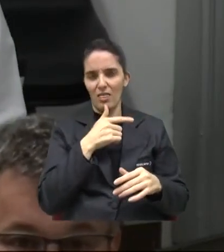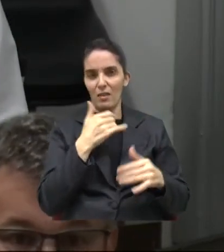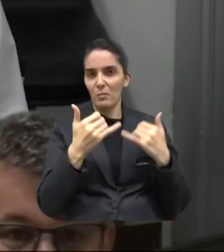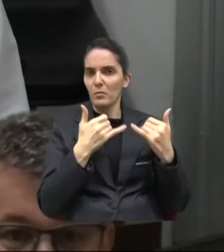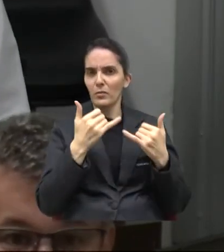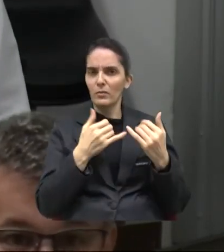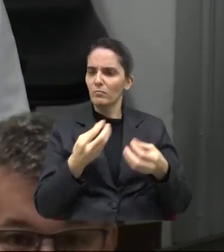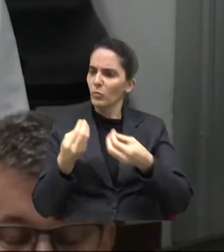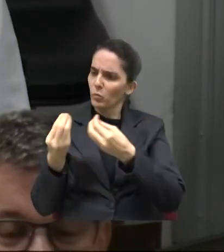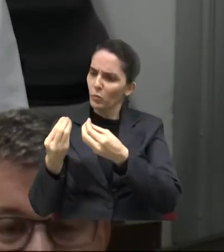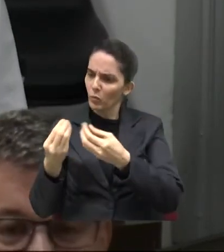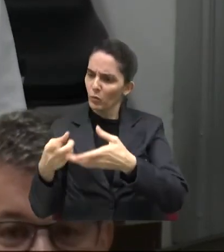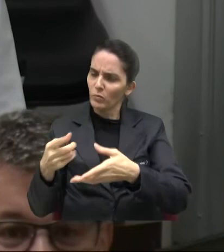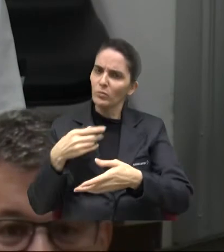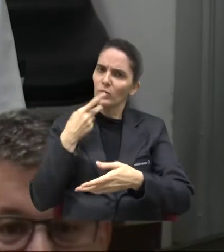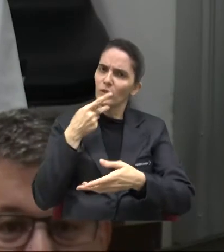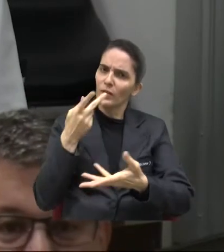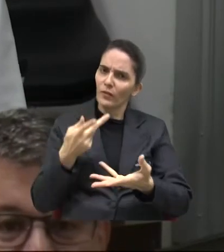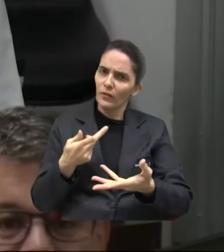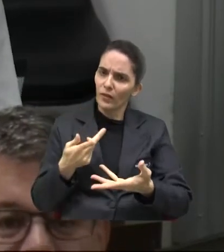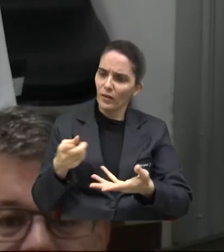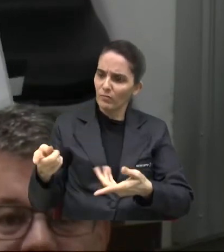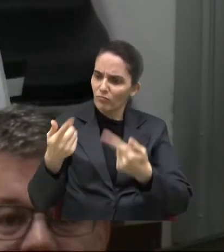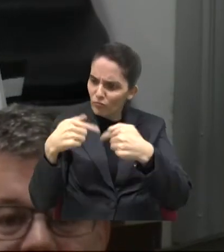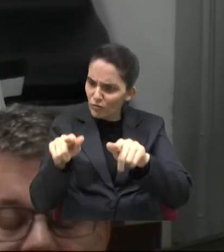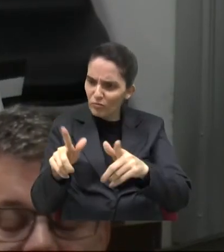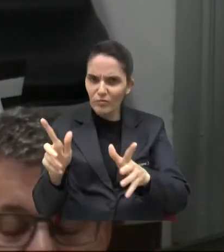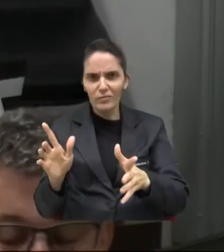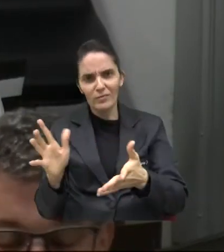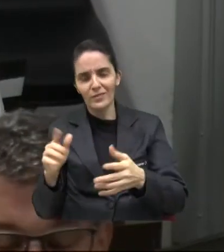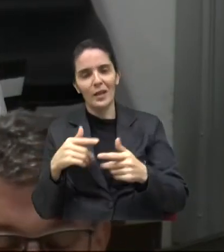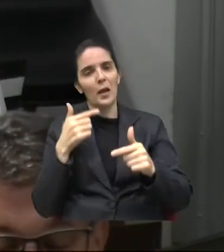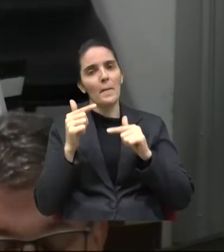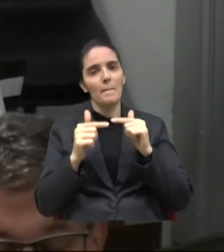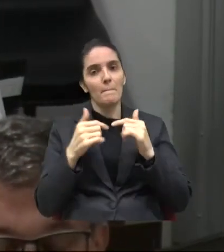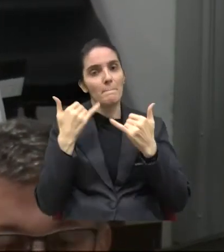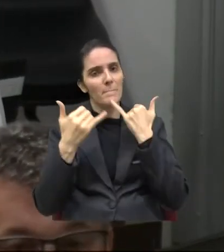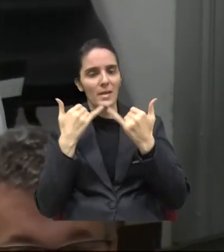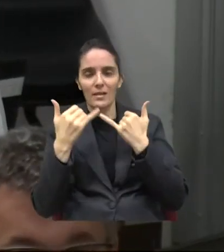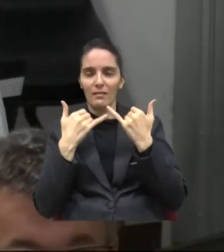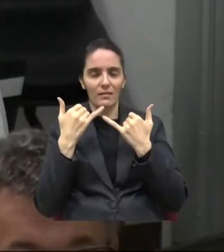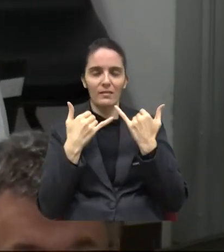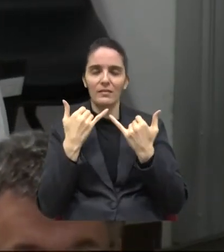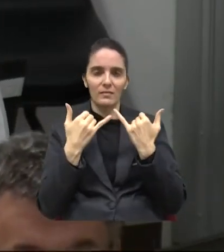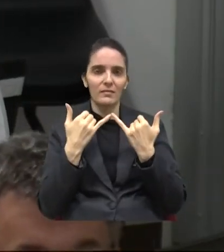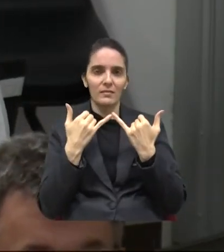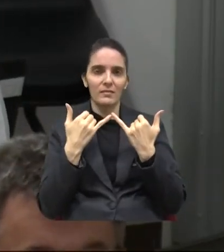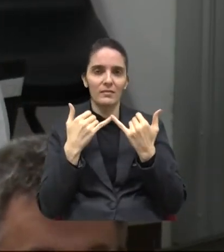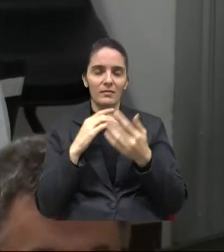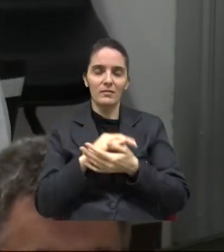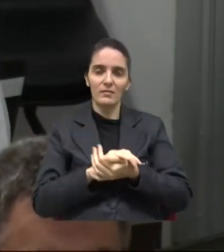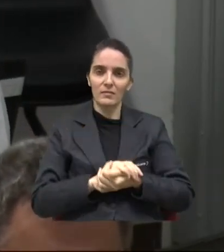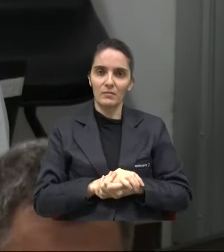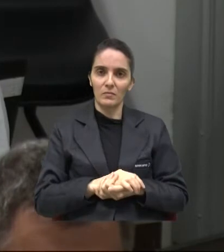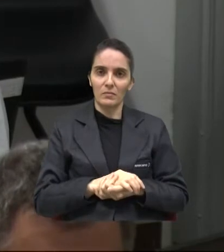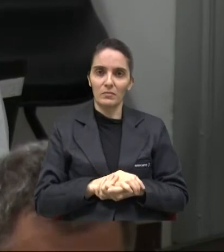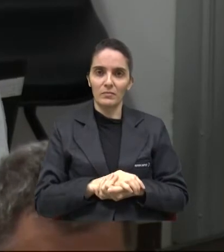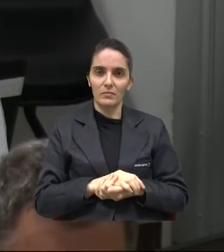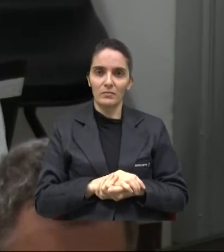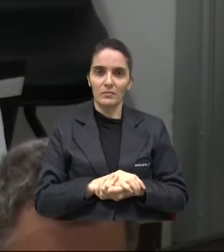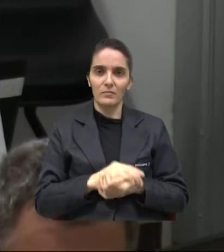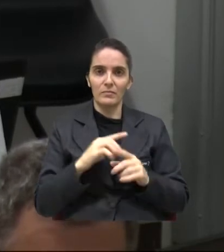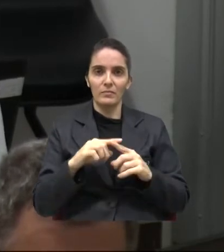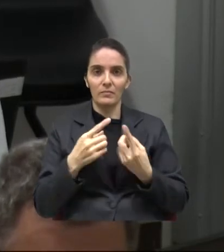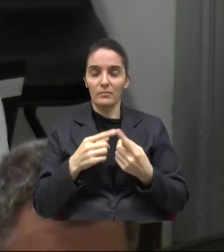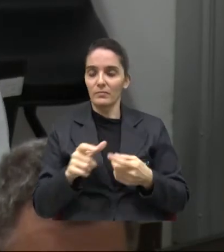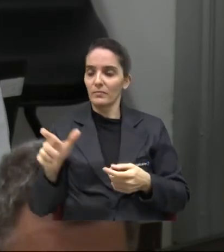falei, pastor, o que é isso? Está remando contra, pastor? Puxa vida. Mas o Márcio, ele era um pastor.